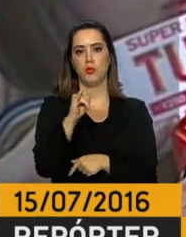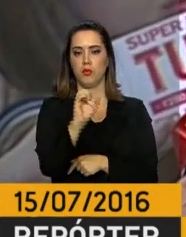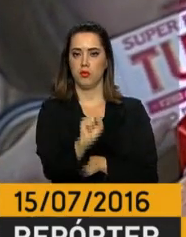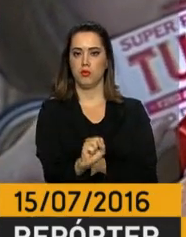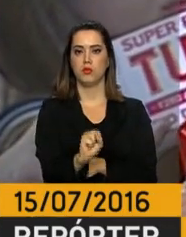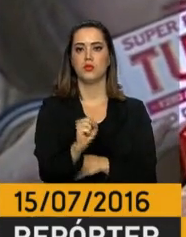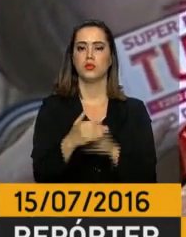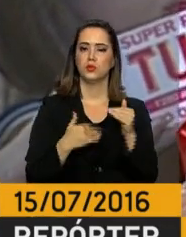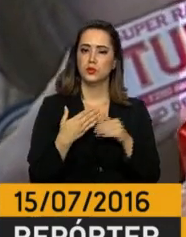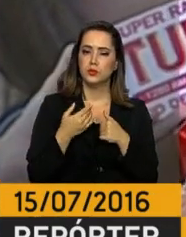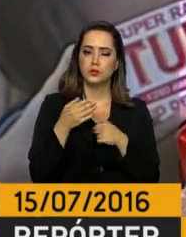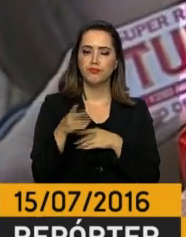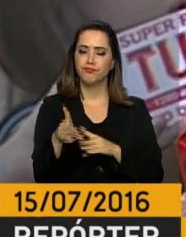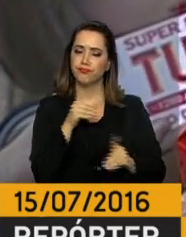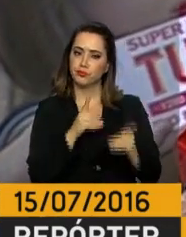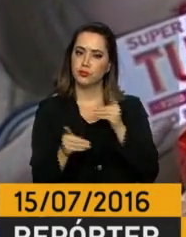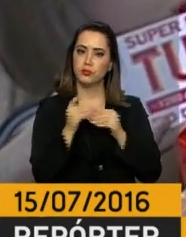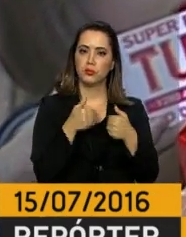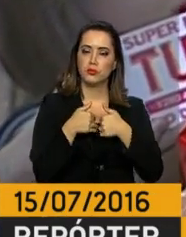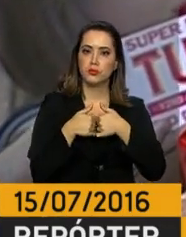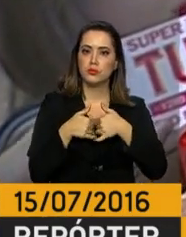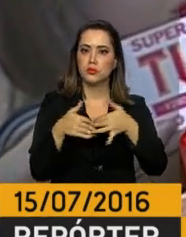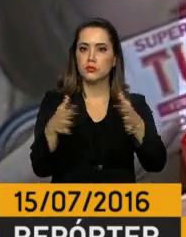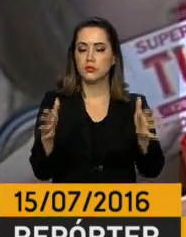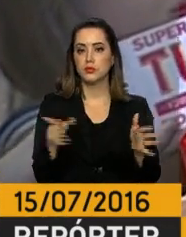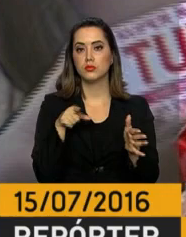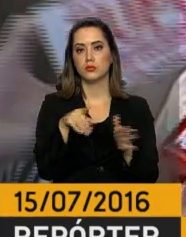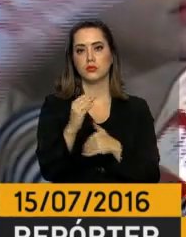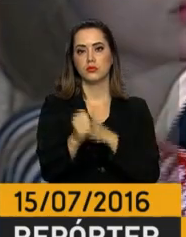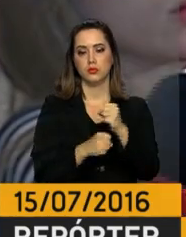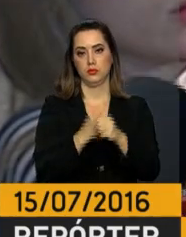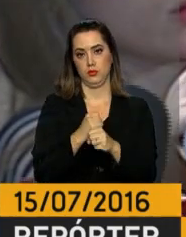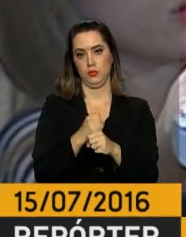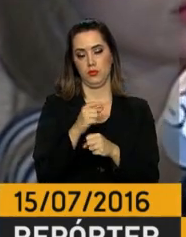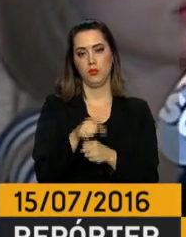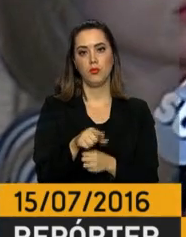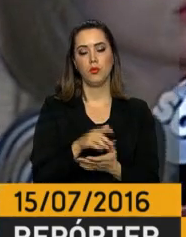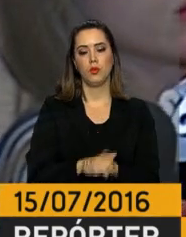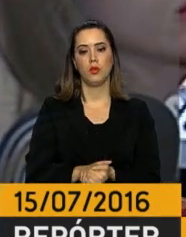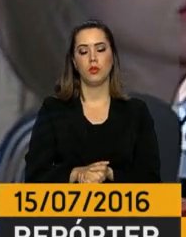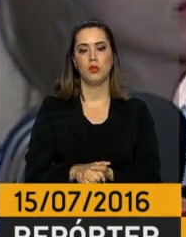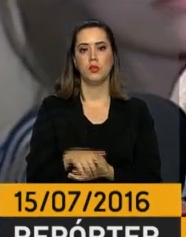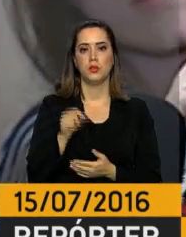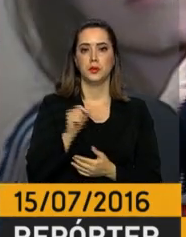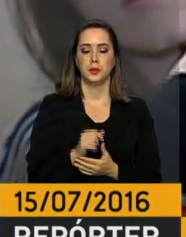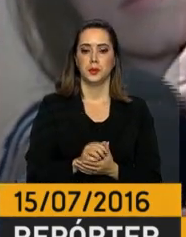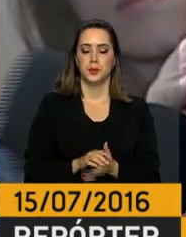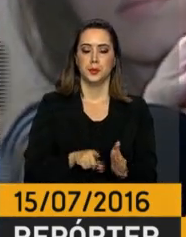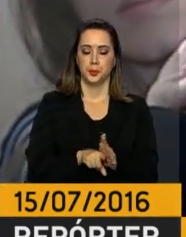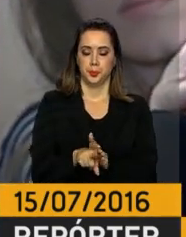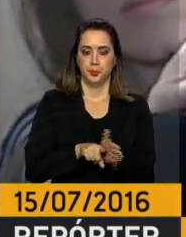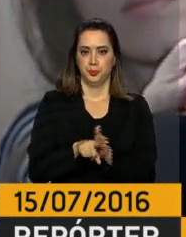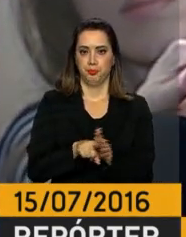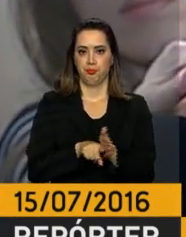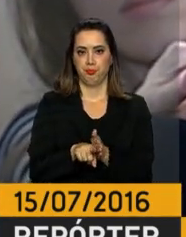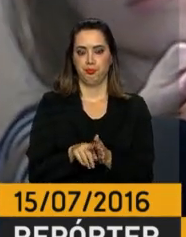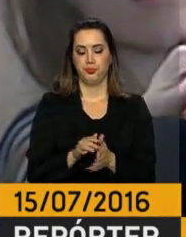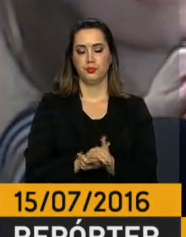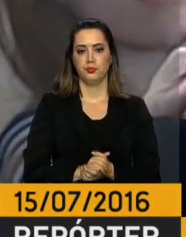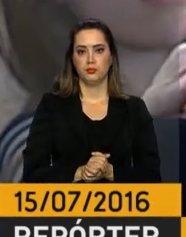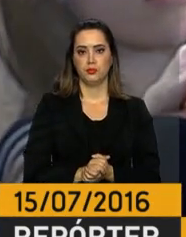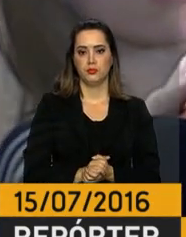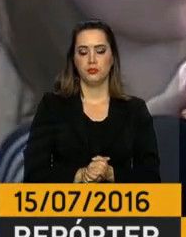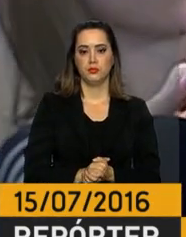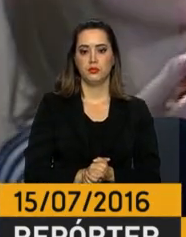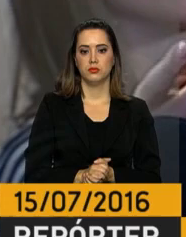a ampliação desse programa para o exercício de 2017. Ministro, para ampliar esse FIES em 2017, tem a hipótese de